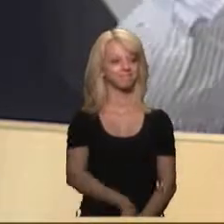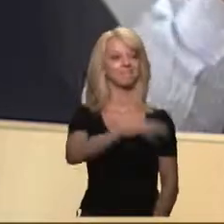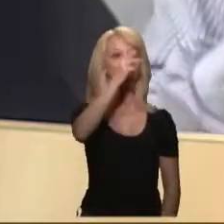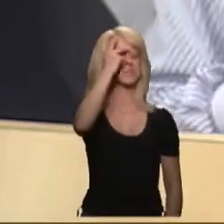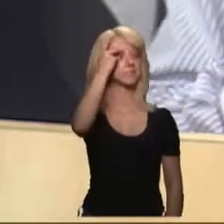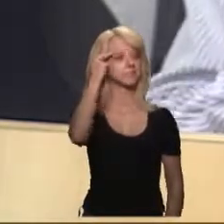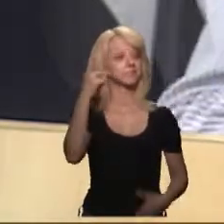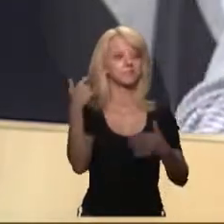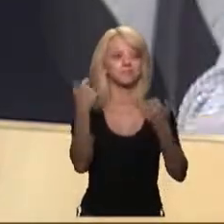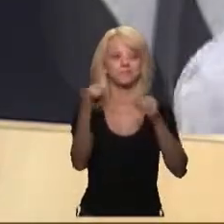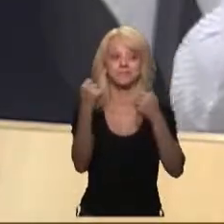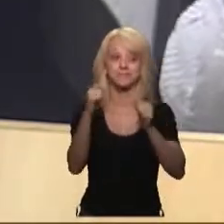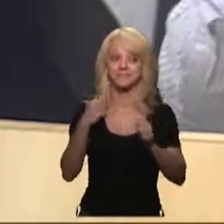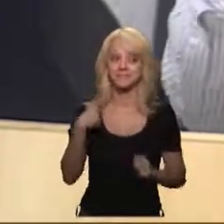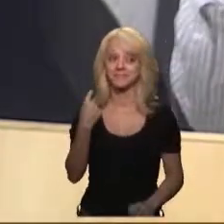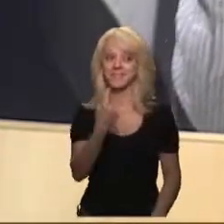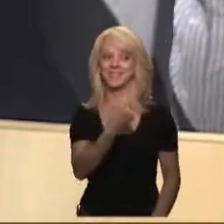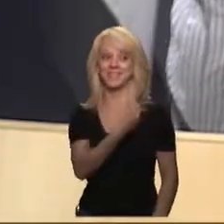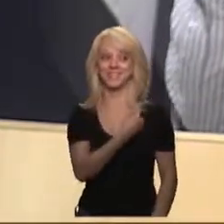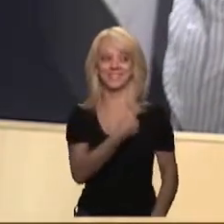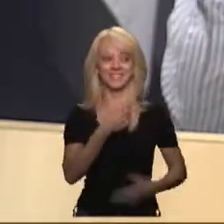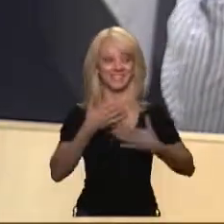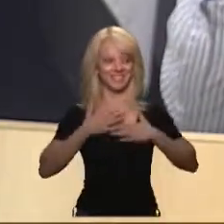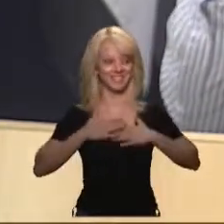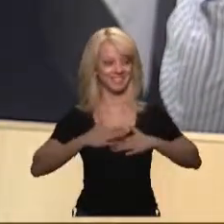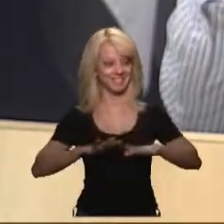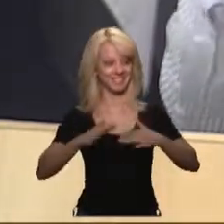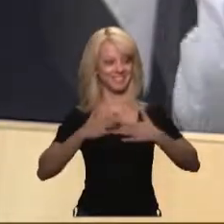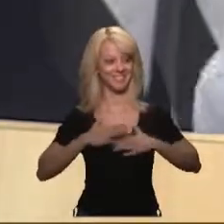nós. Muita calma nesta hora.